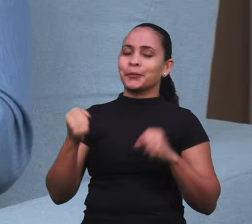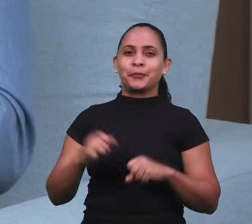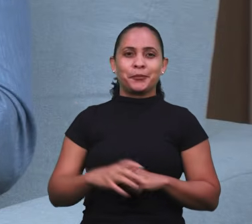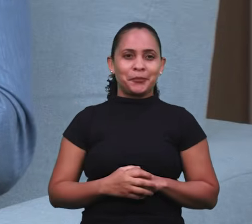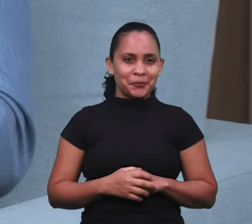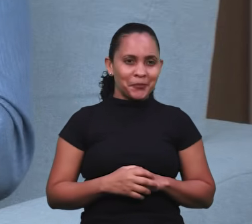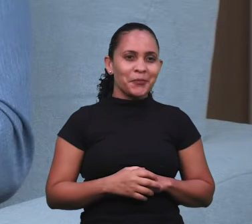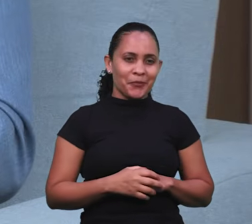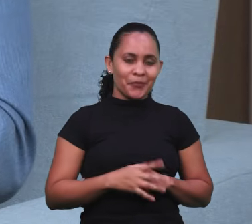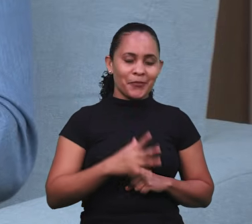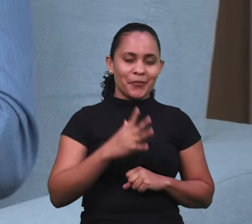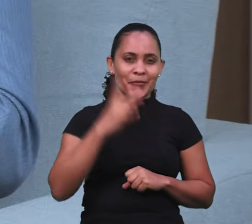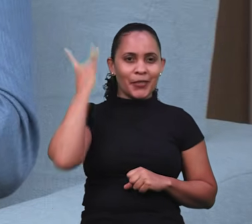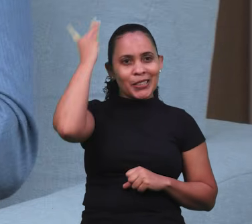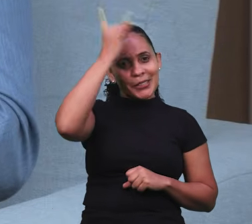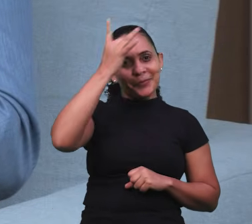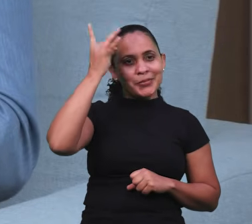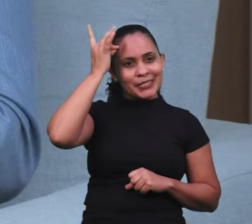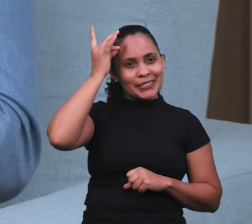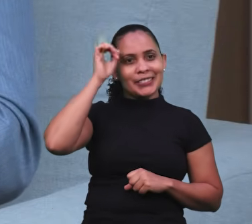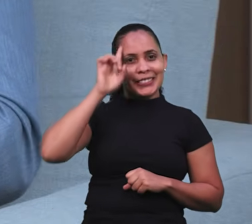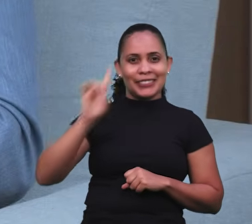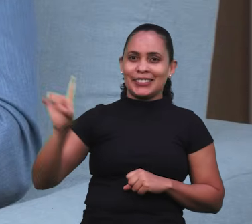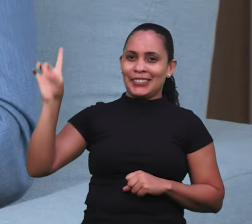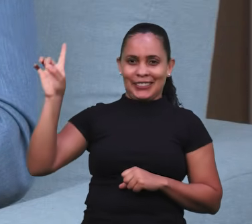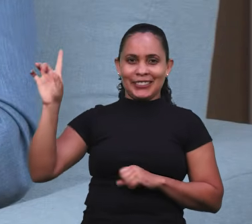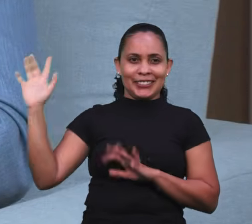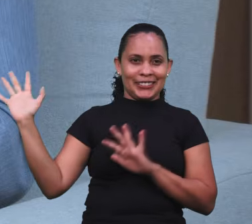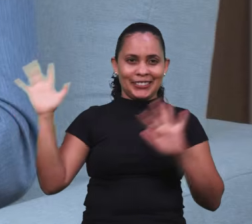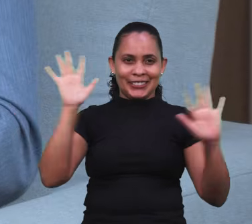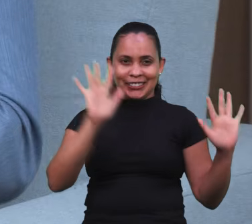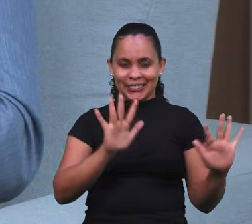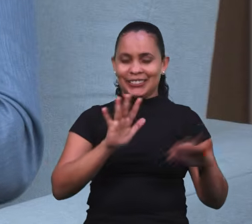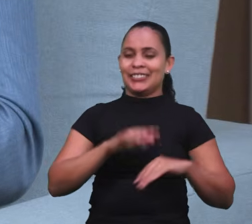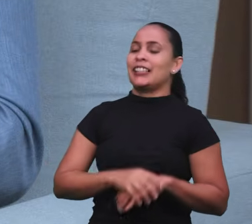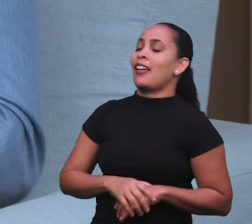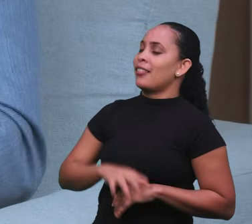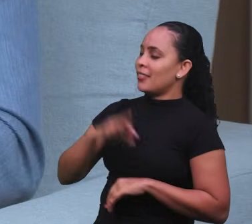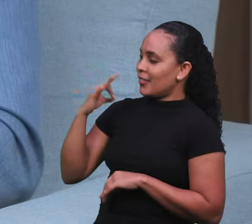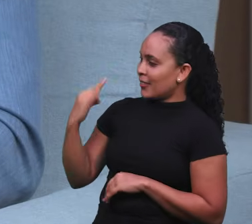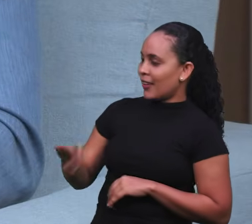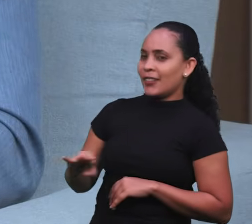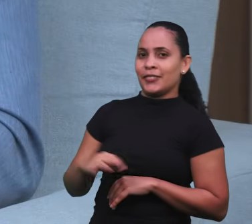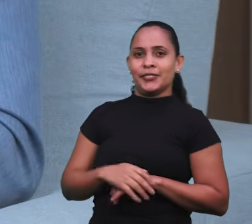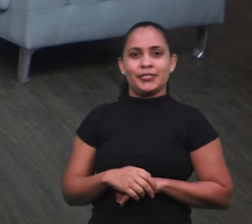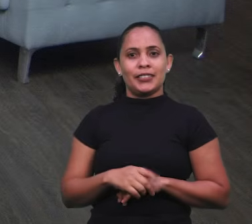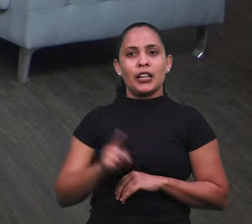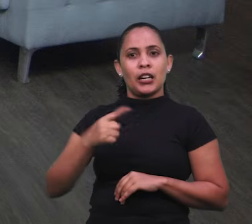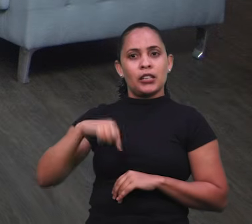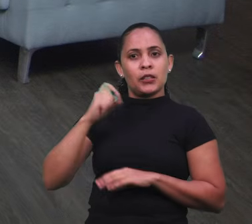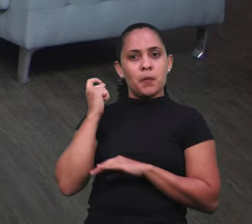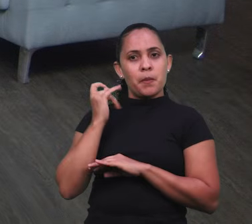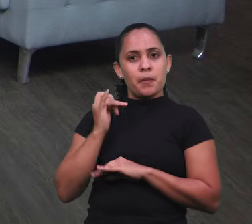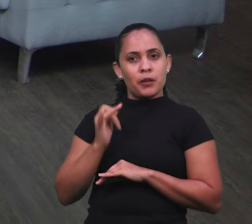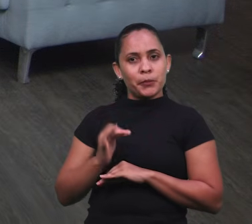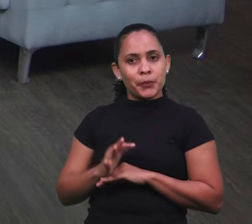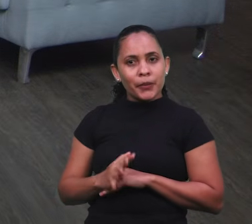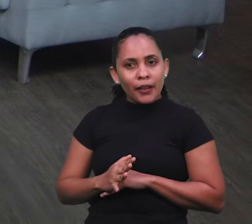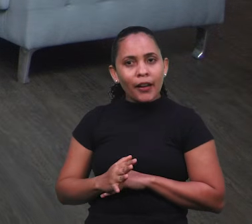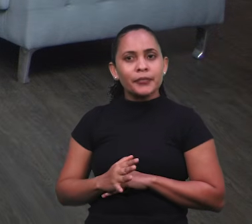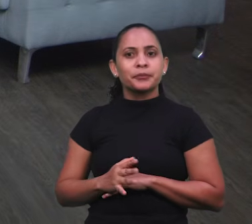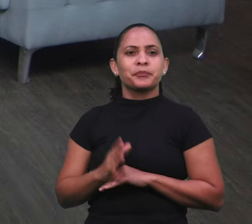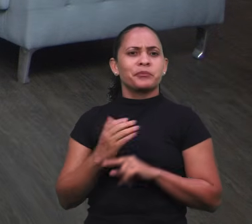amor, essa dedicação à obra do Espírito Santo de Deus. Não é isso mesmo, pastor? Exatamente. Eles estão